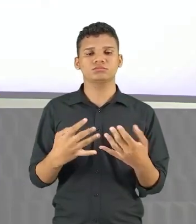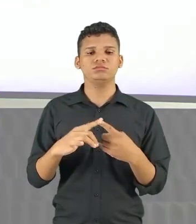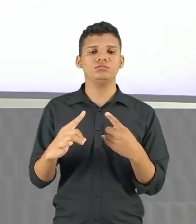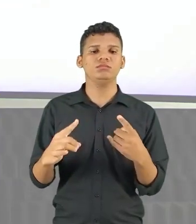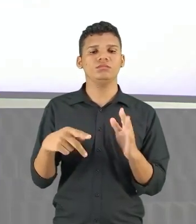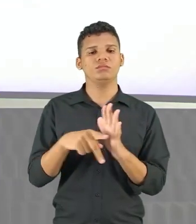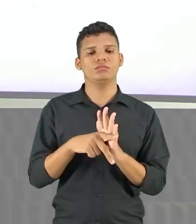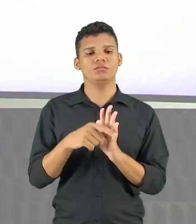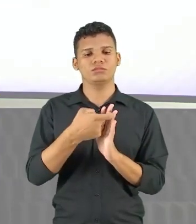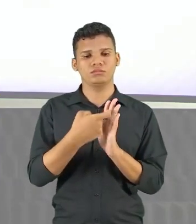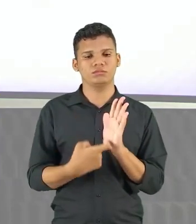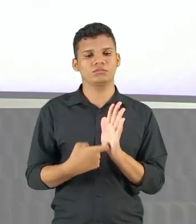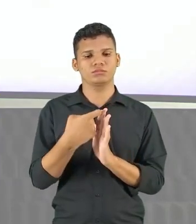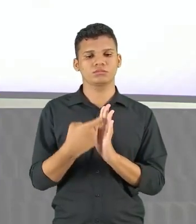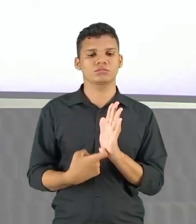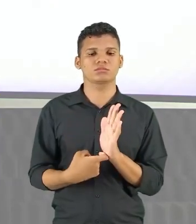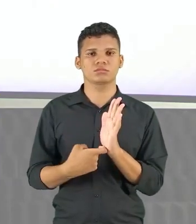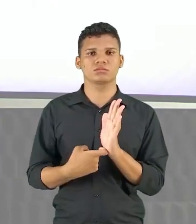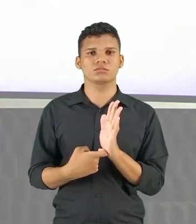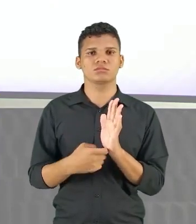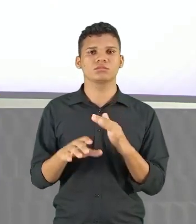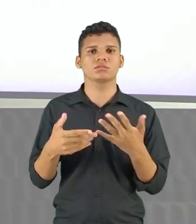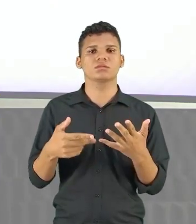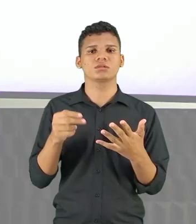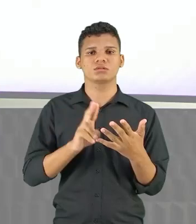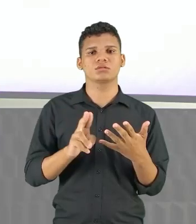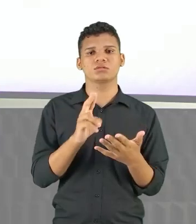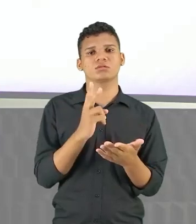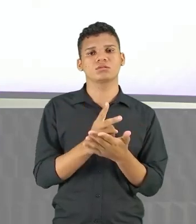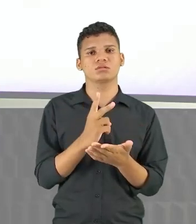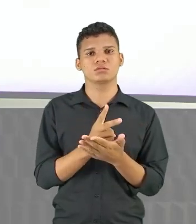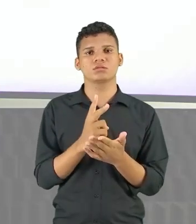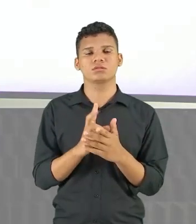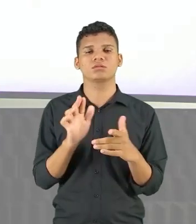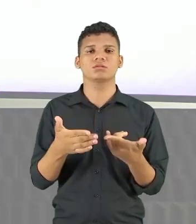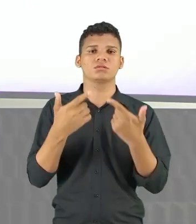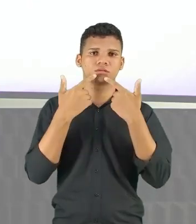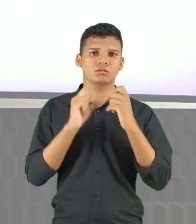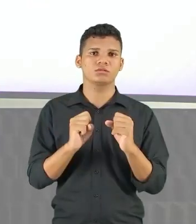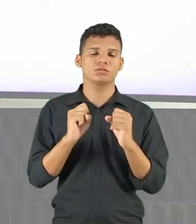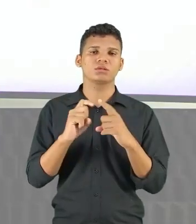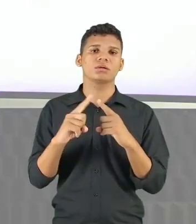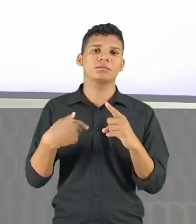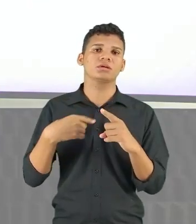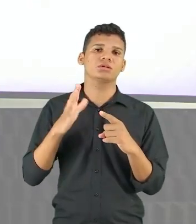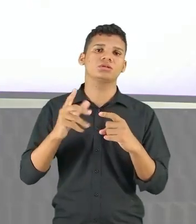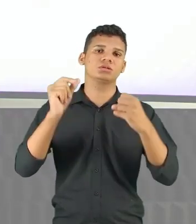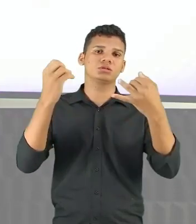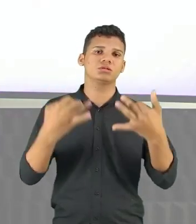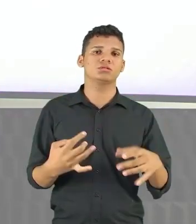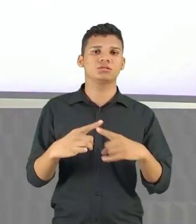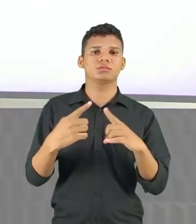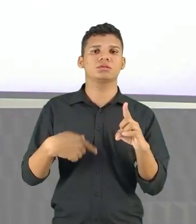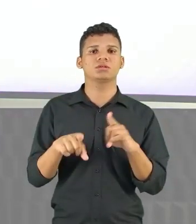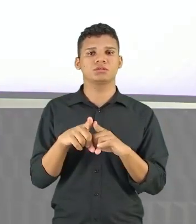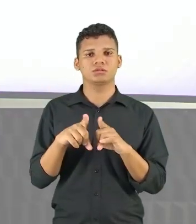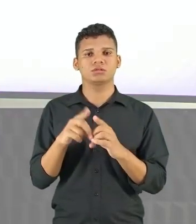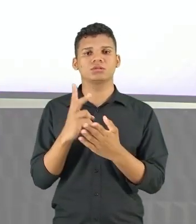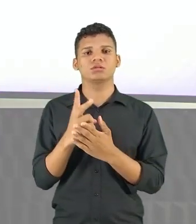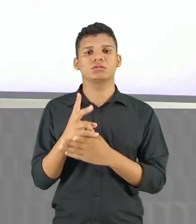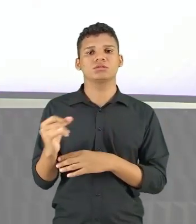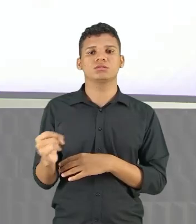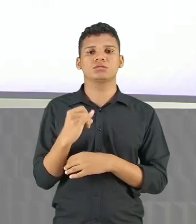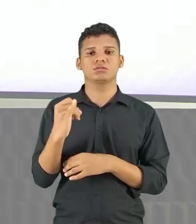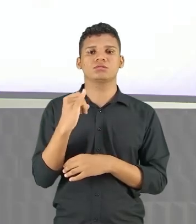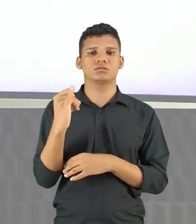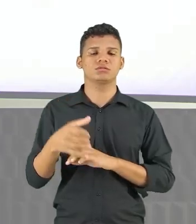próprio texto, dependendo do recurso que ele vai utilizar, linguisticamente, ele já sinaliza, e essas pistas são importantes.